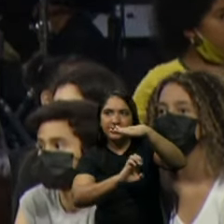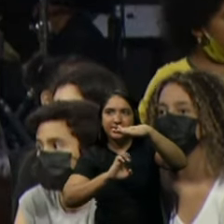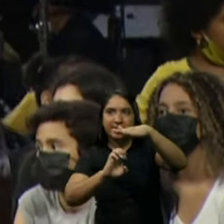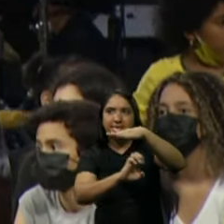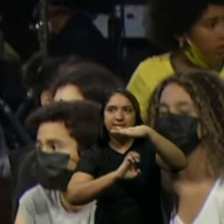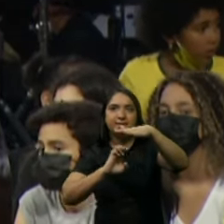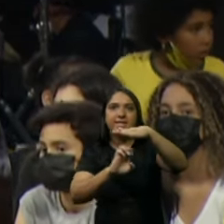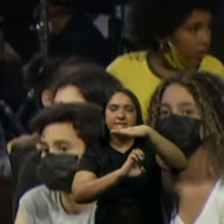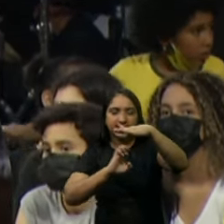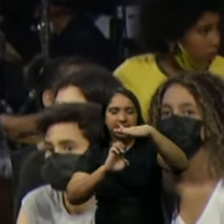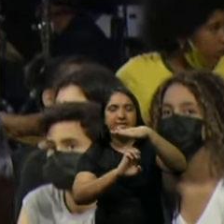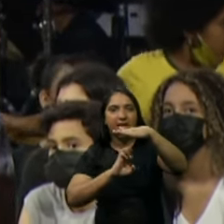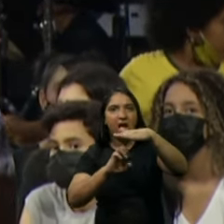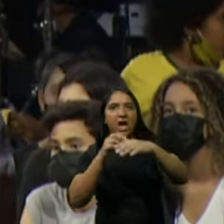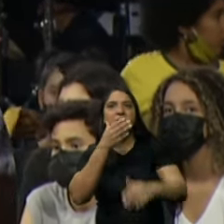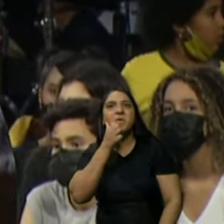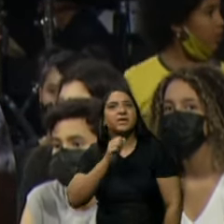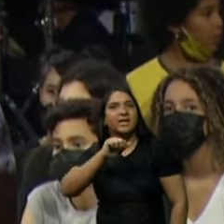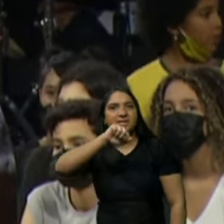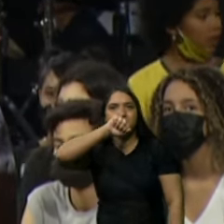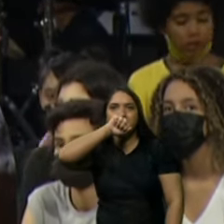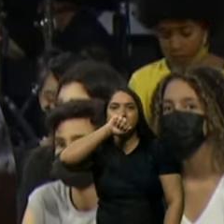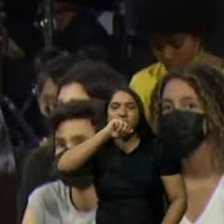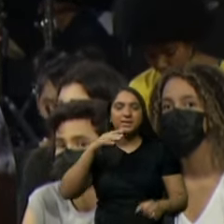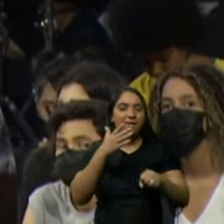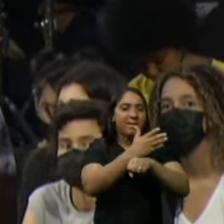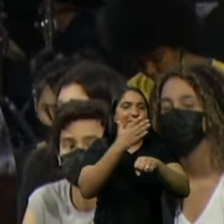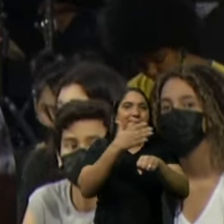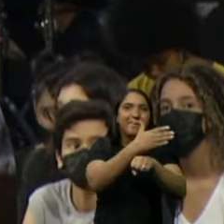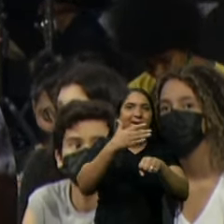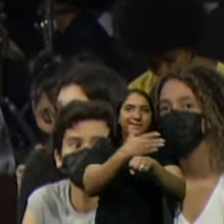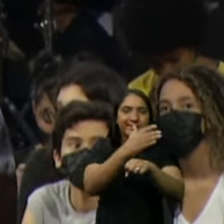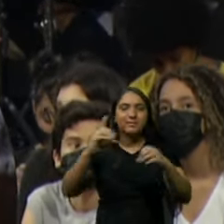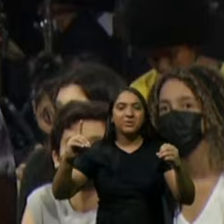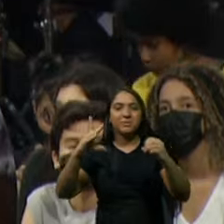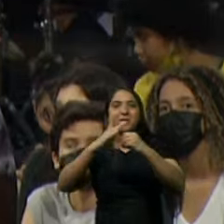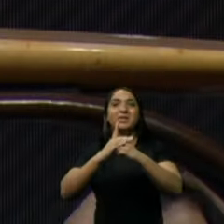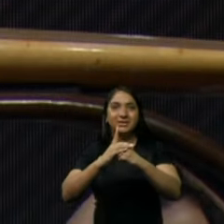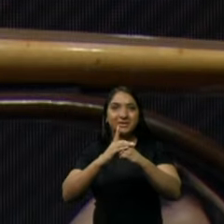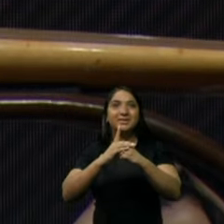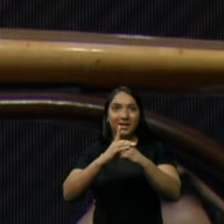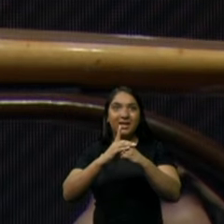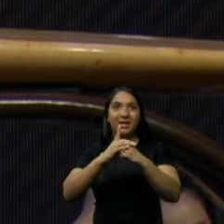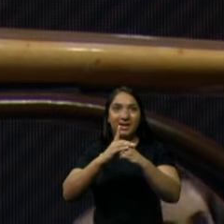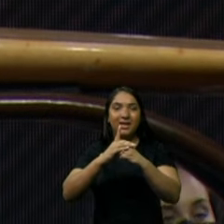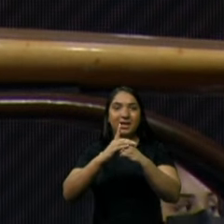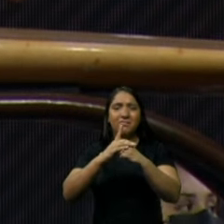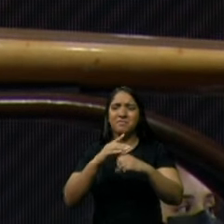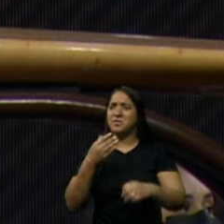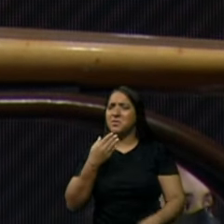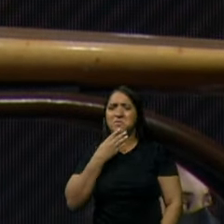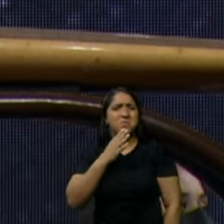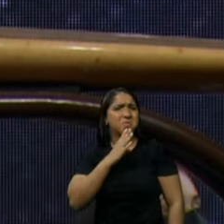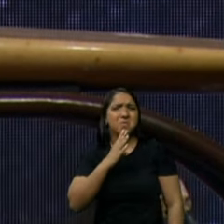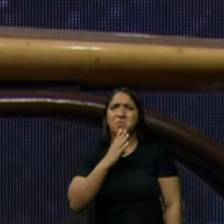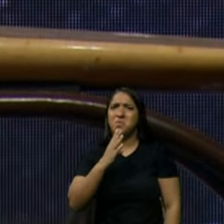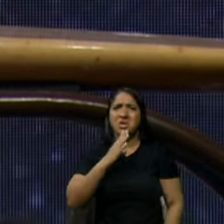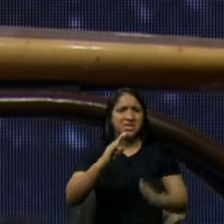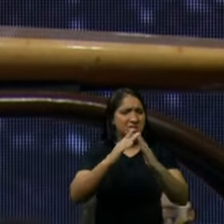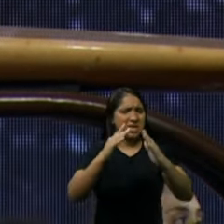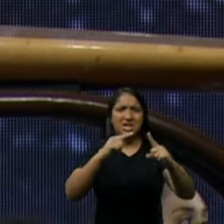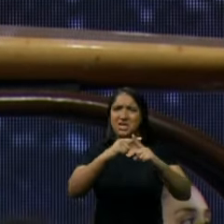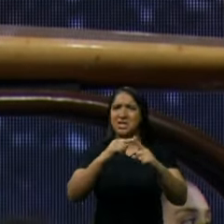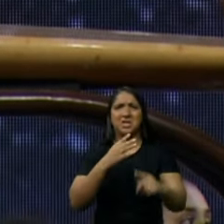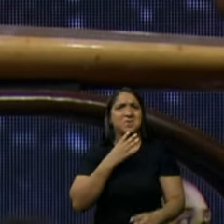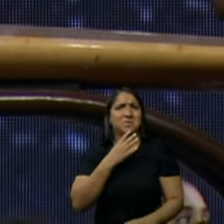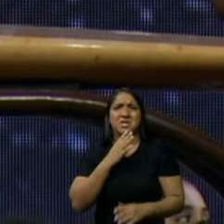saber de culto de jeito nenhum ela veio aqui presencialmente ele não sabia quem era não sabia quem é qual era o nome da igreja ele então eu no